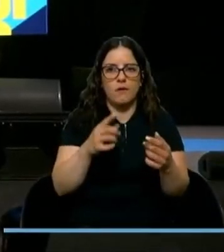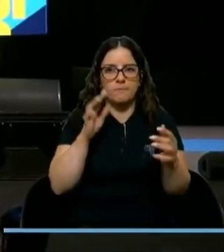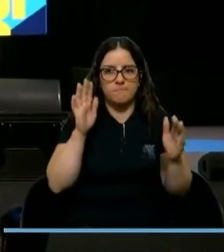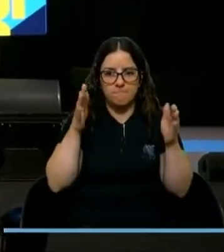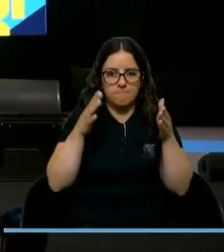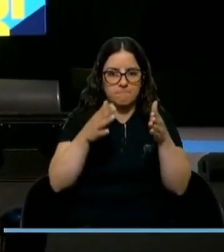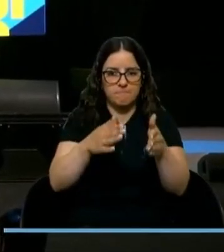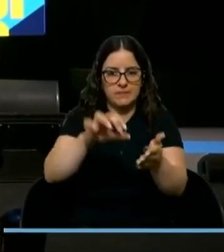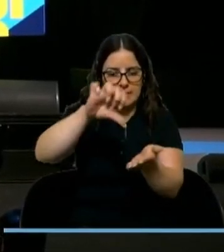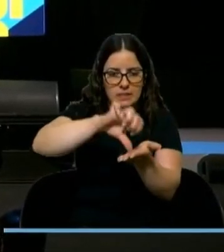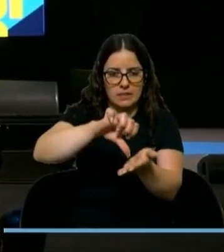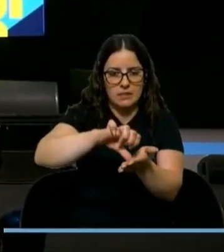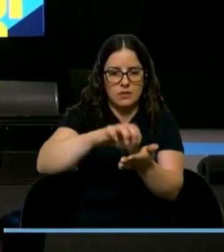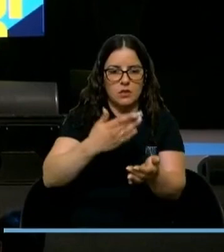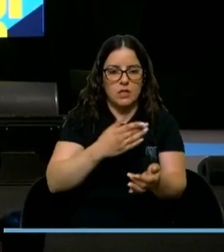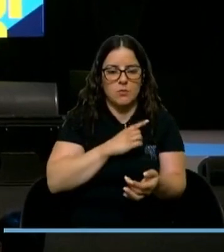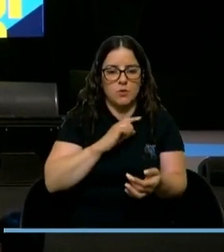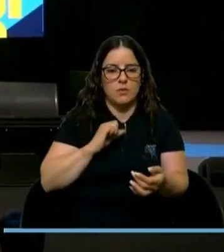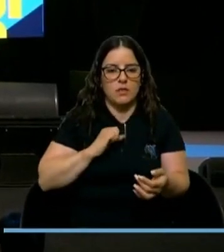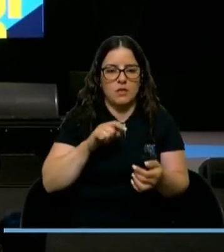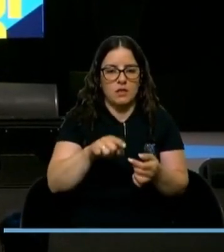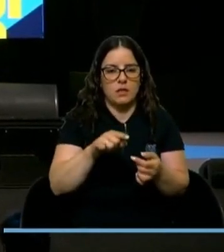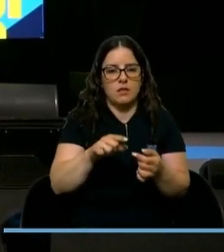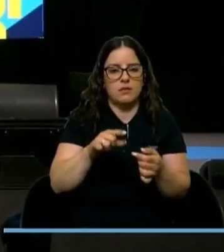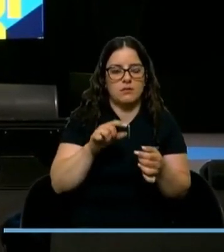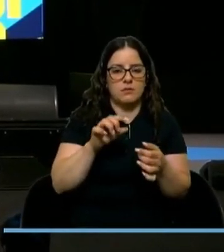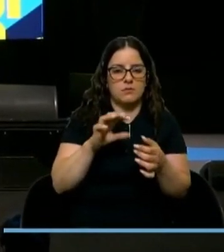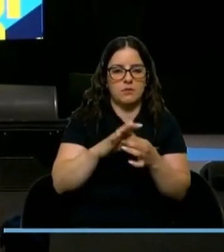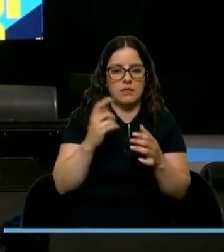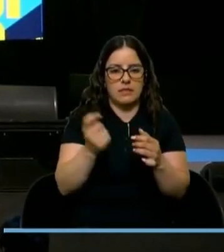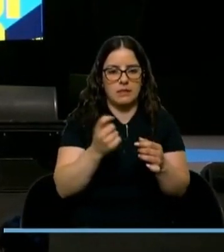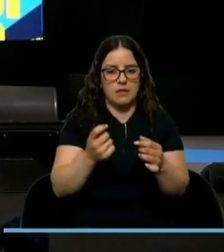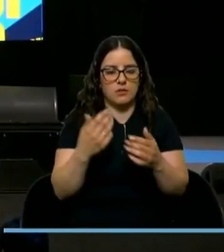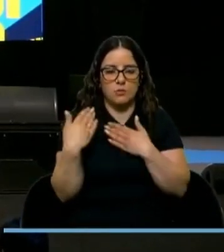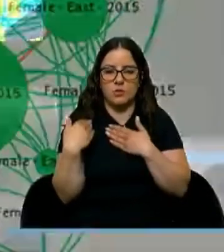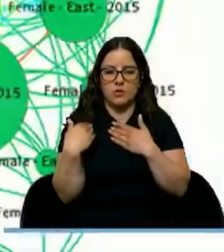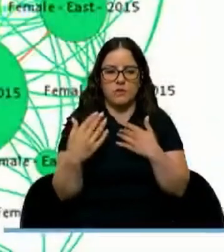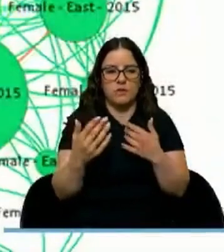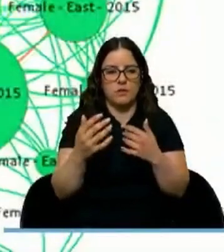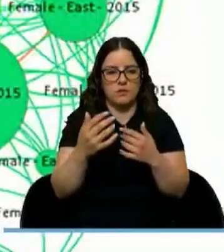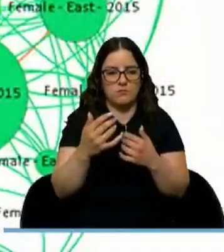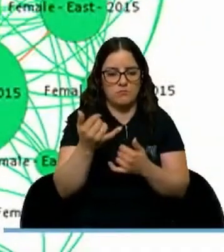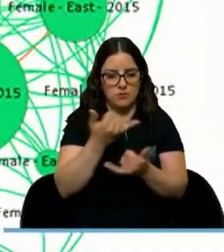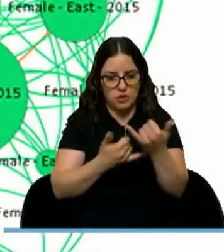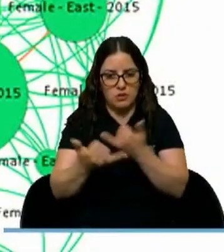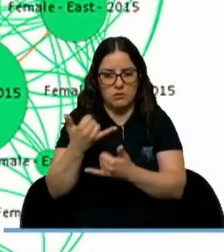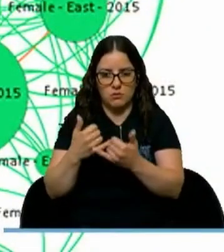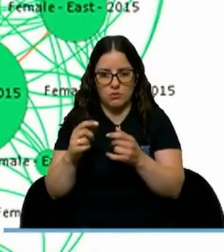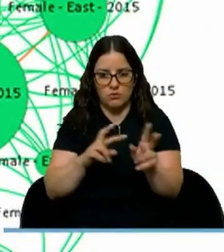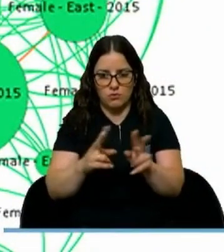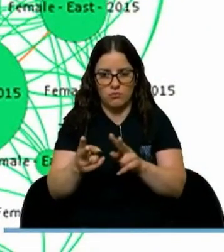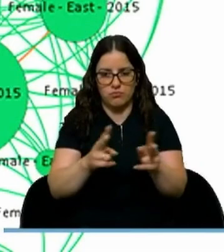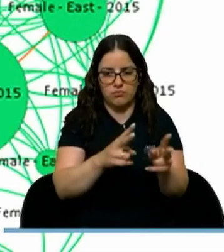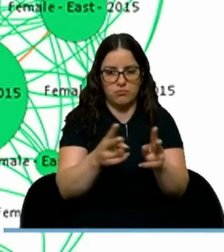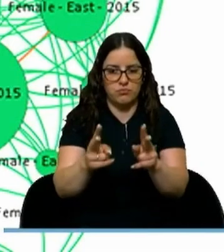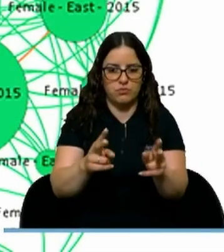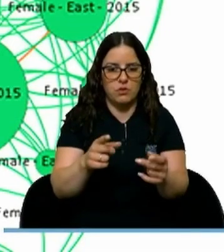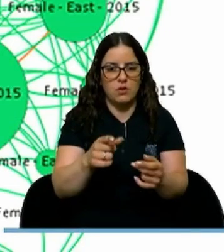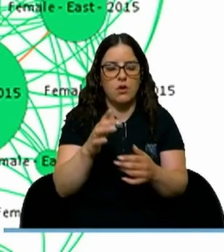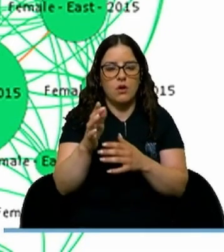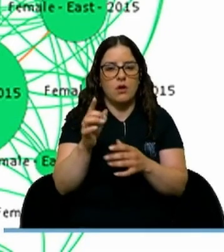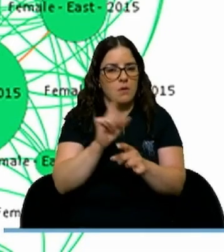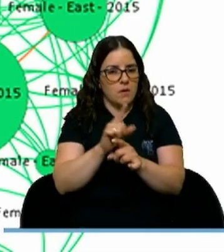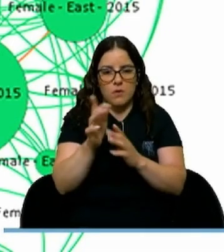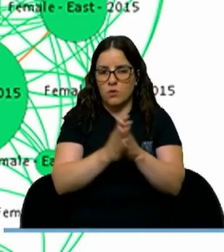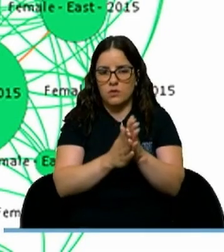o direito de propriedade através das entidades que se responsabilizam pelas transações, independentemente de utilizarem toda a tecnologia blockchain que está